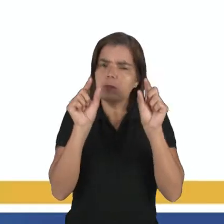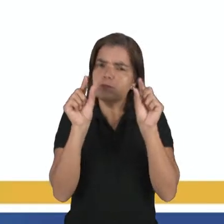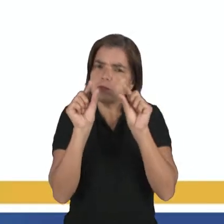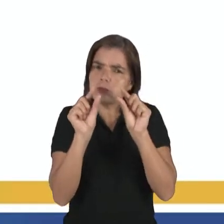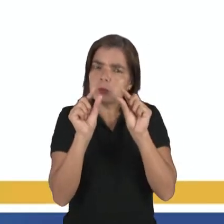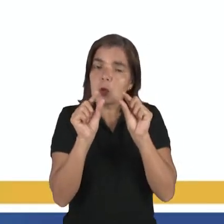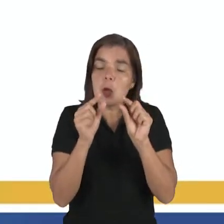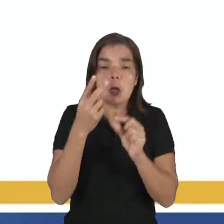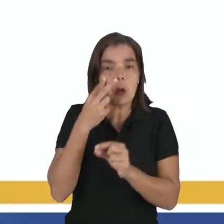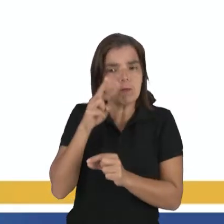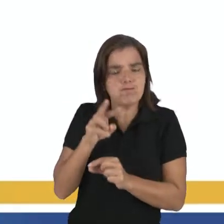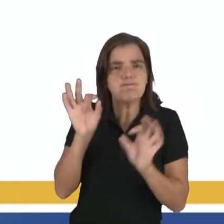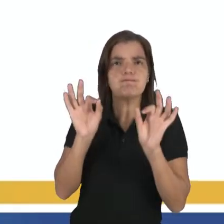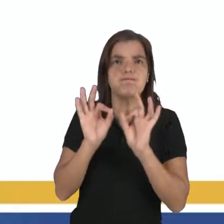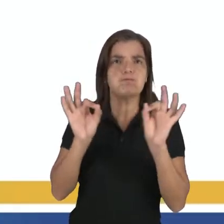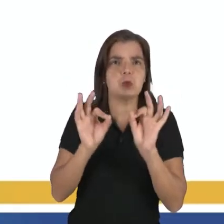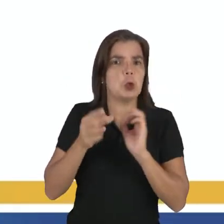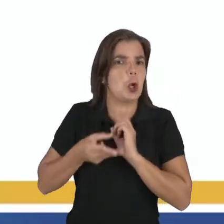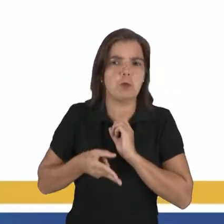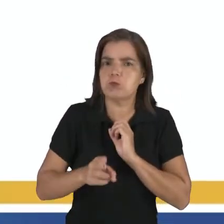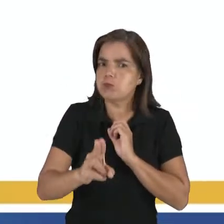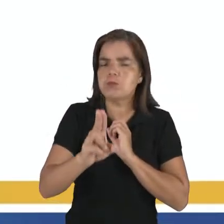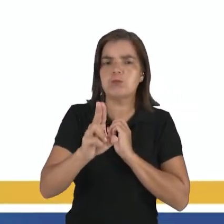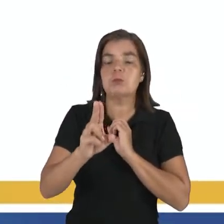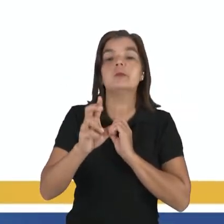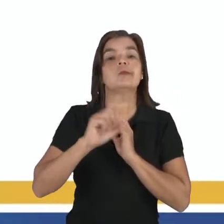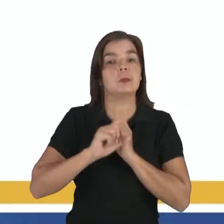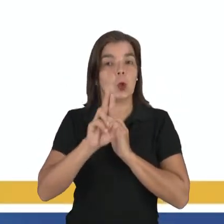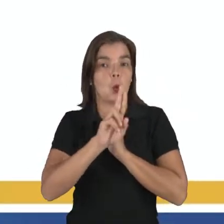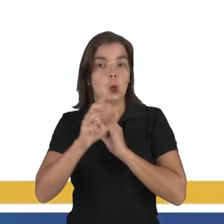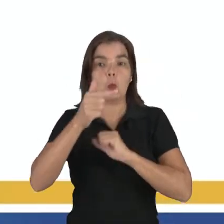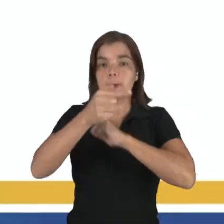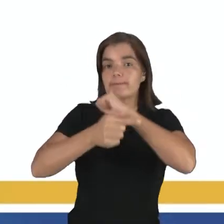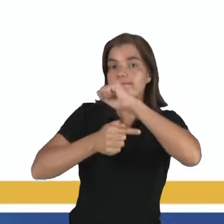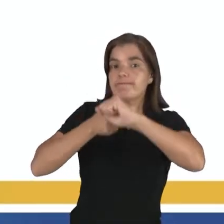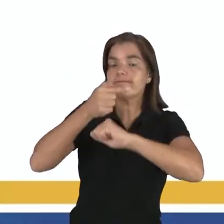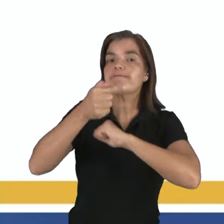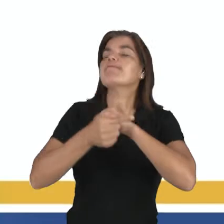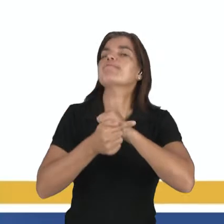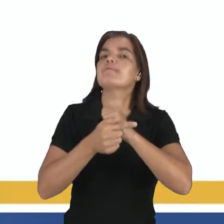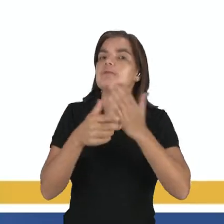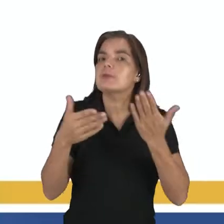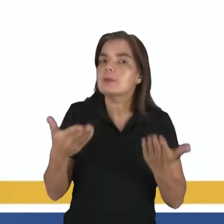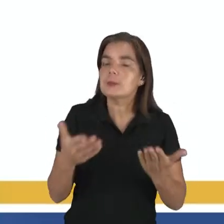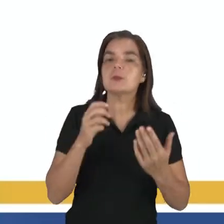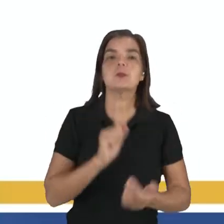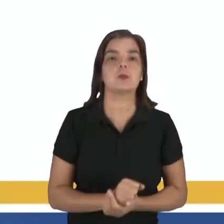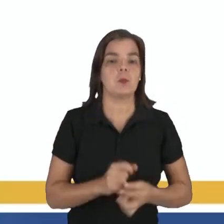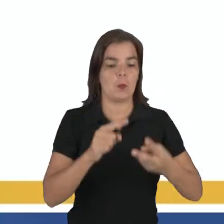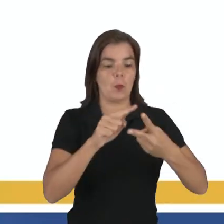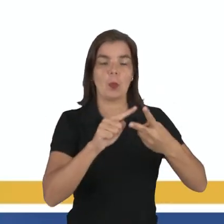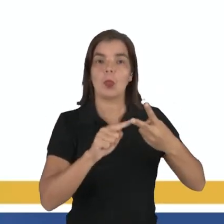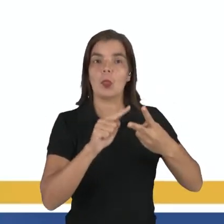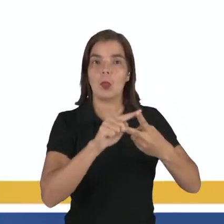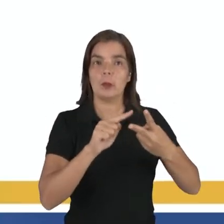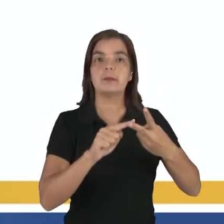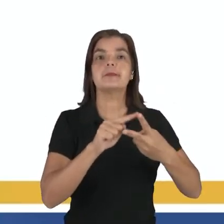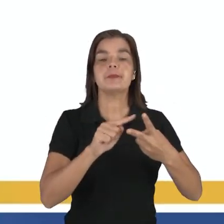partículas indivisíveis e não contínuas, chamadas átomos. Então, aqui, nesses